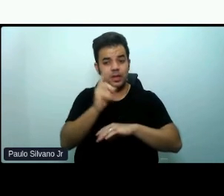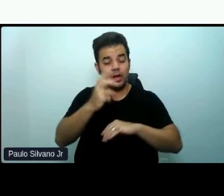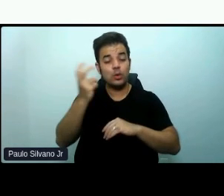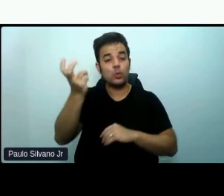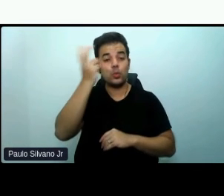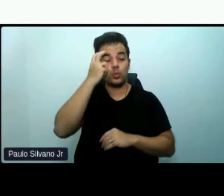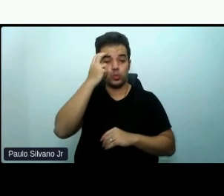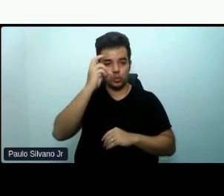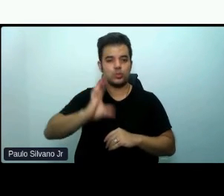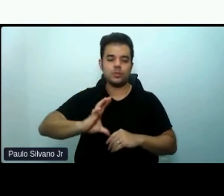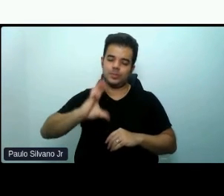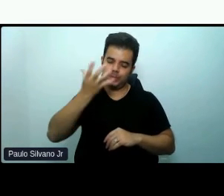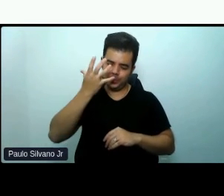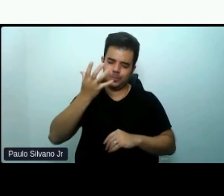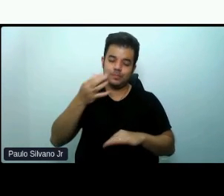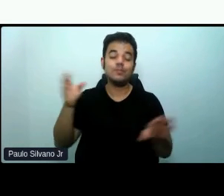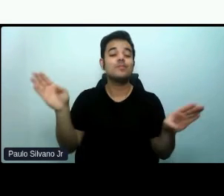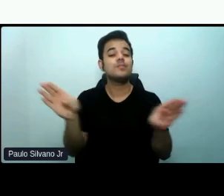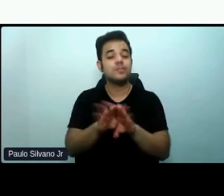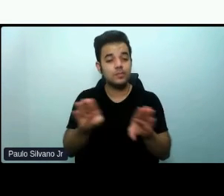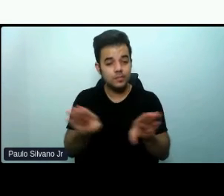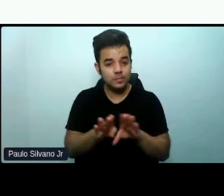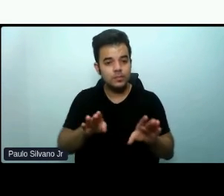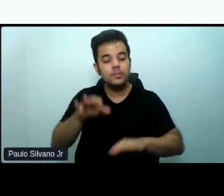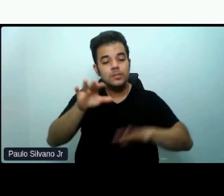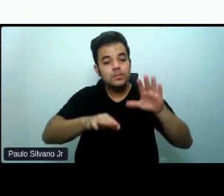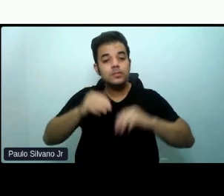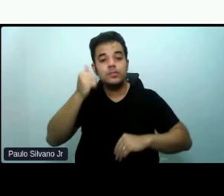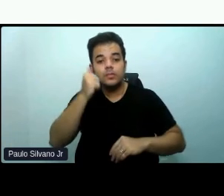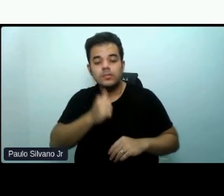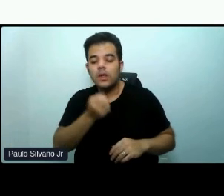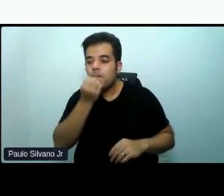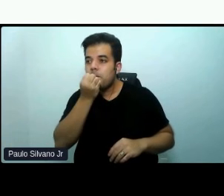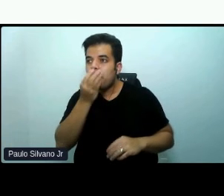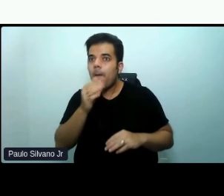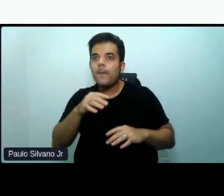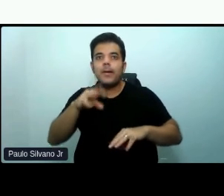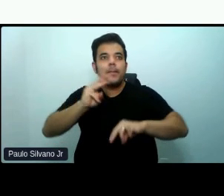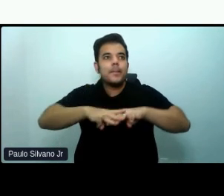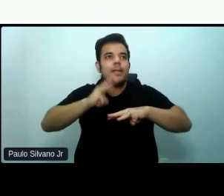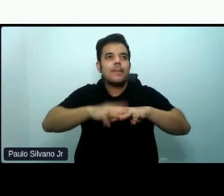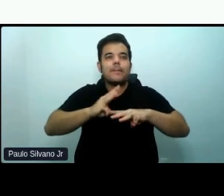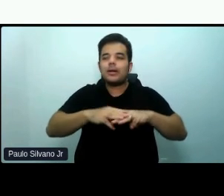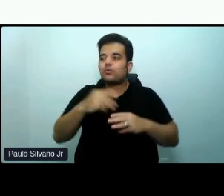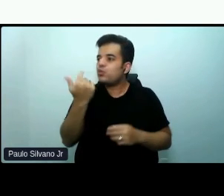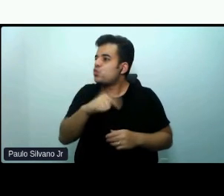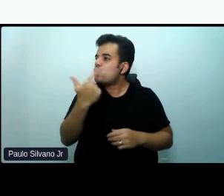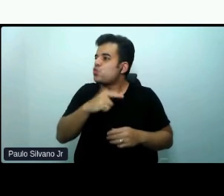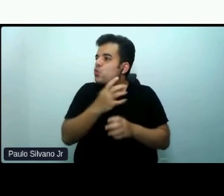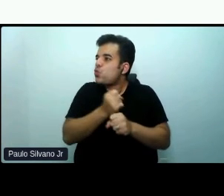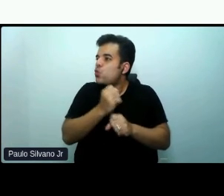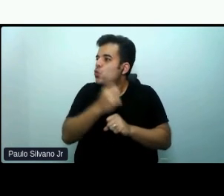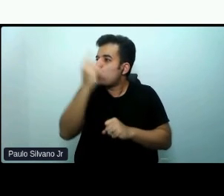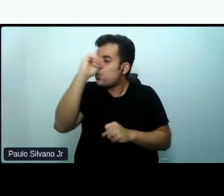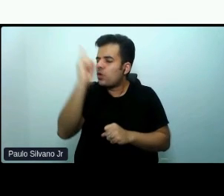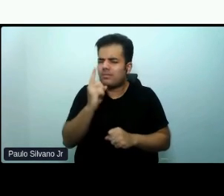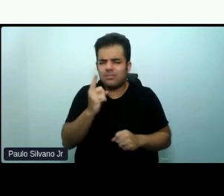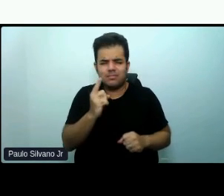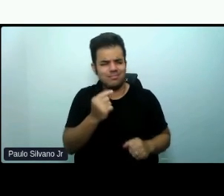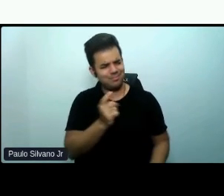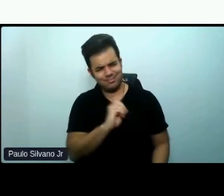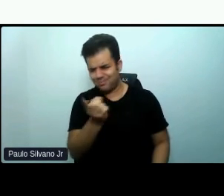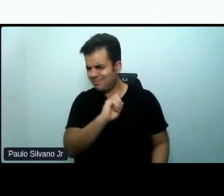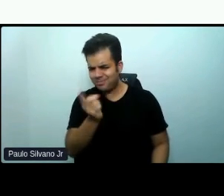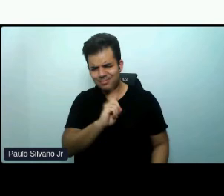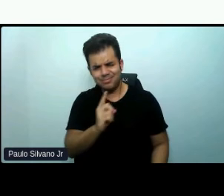cultural. Inclusive, aquela história de que a mulher não é boa de matemática, que não tem fundamento nenhum. Com certeza